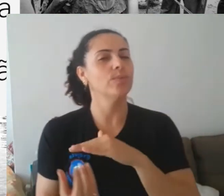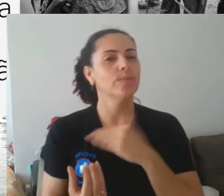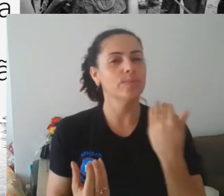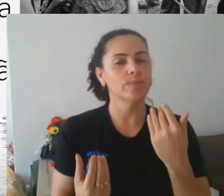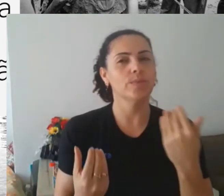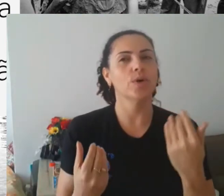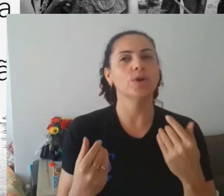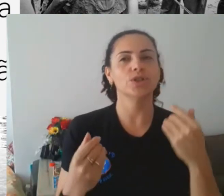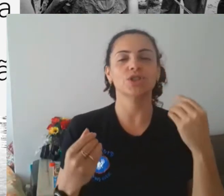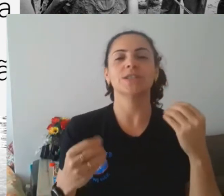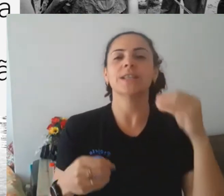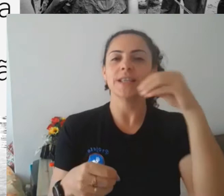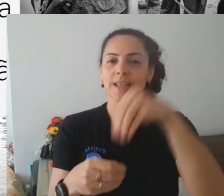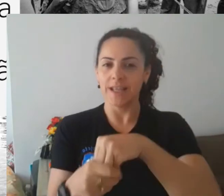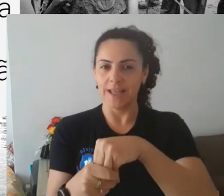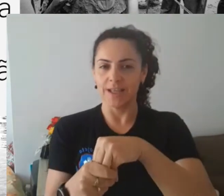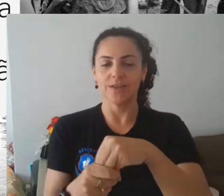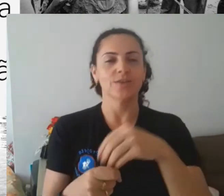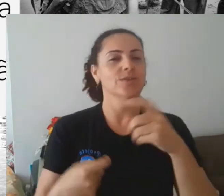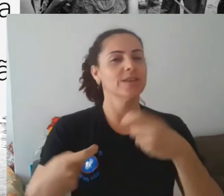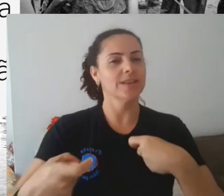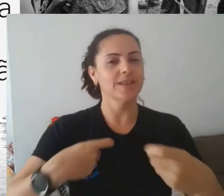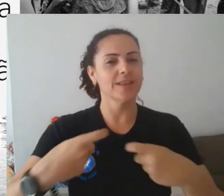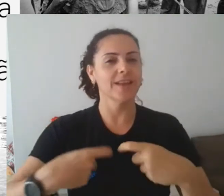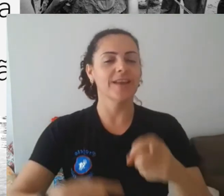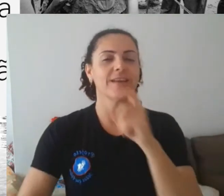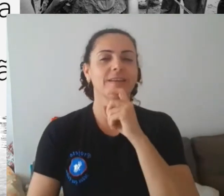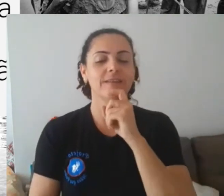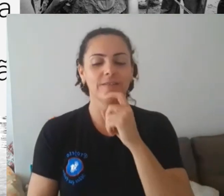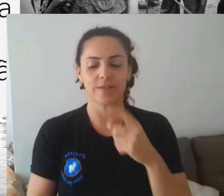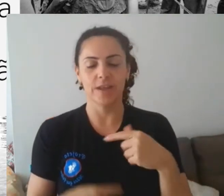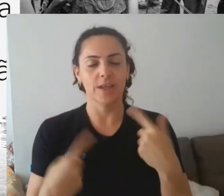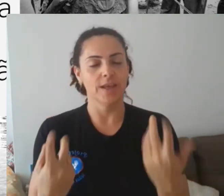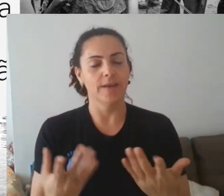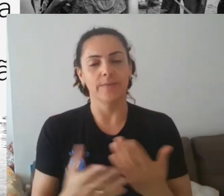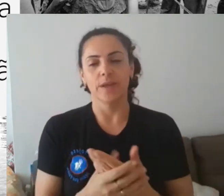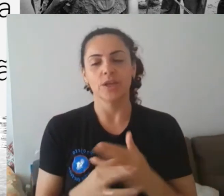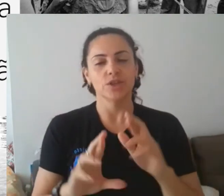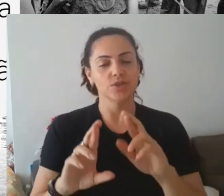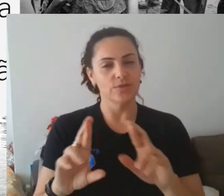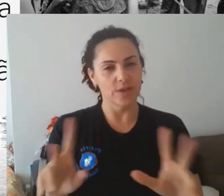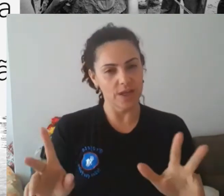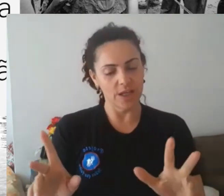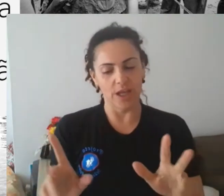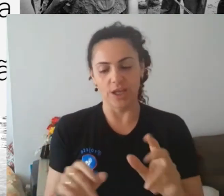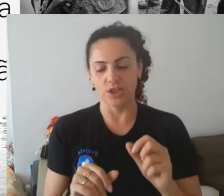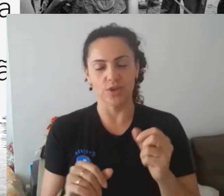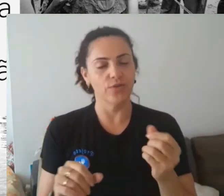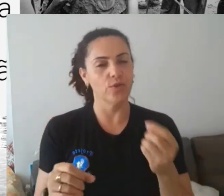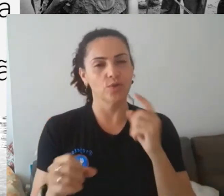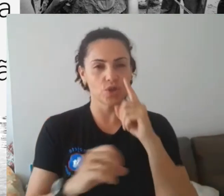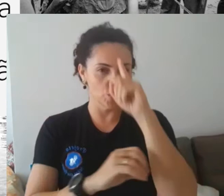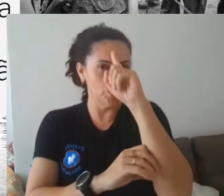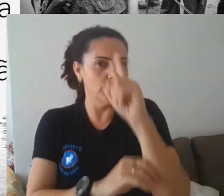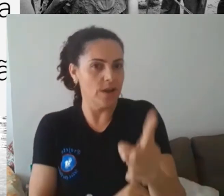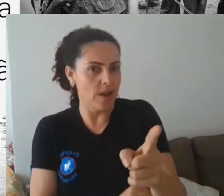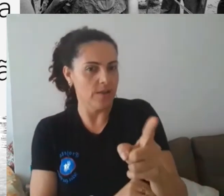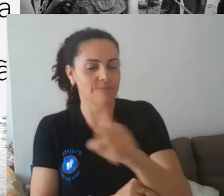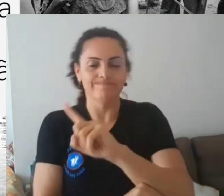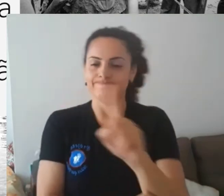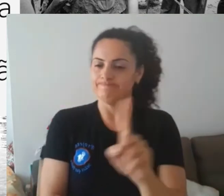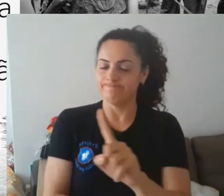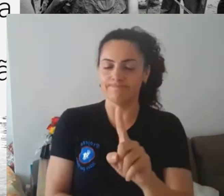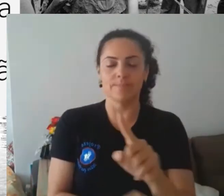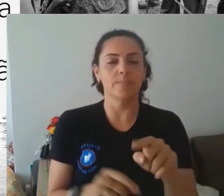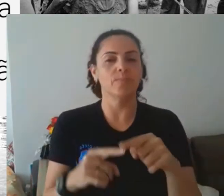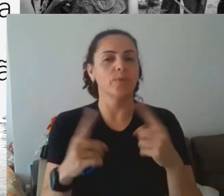Guerra Fria. Não, aconteceu sim, conflitos mais indiretos, né? Não foram conflitos diretos entre a União Soviética e os Estados Unidos.